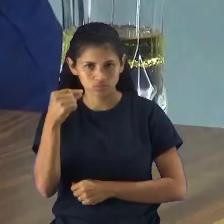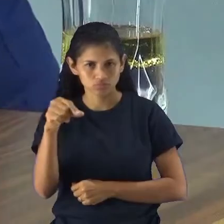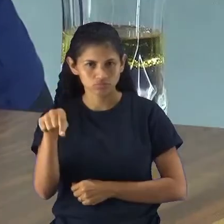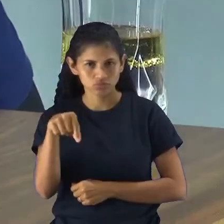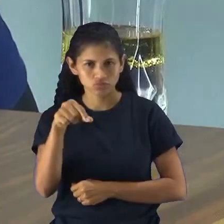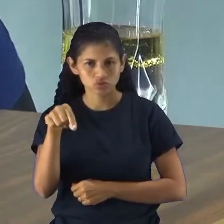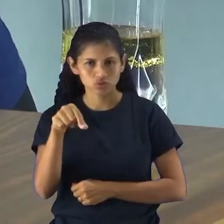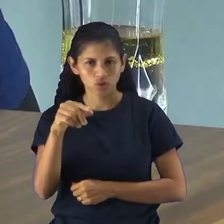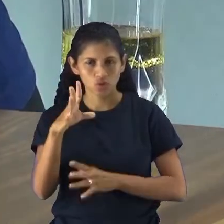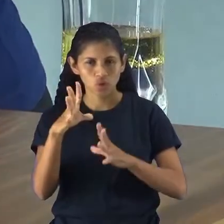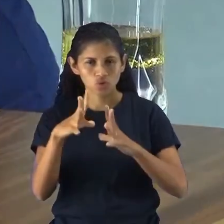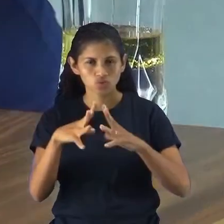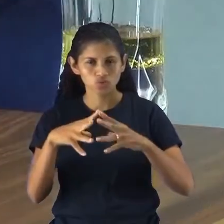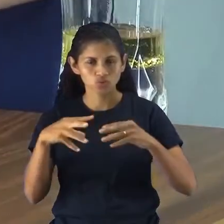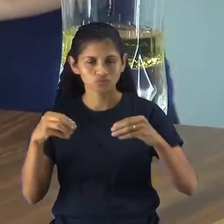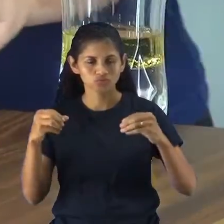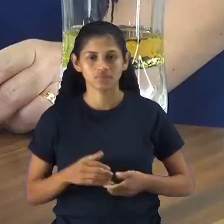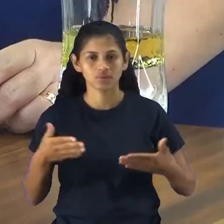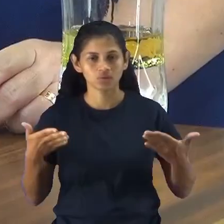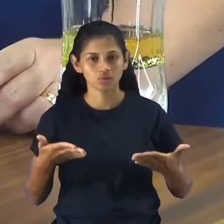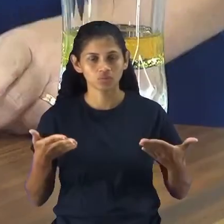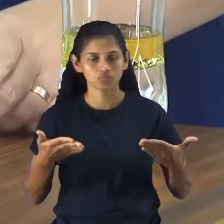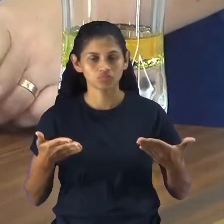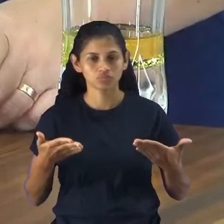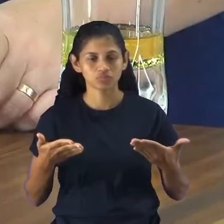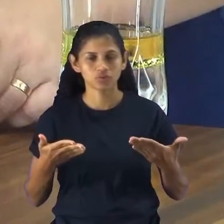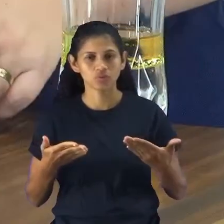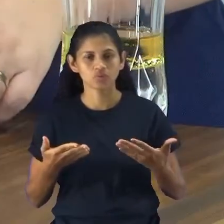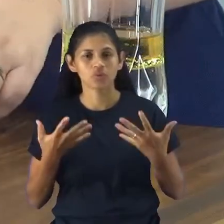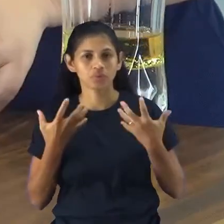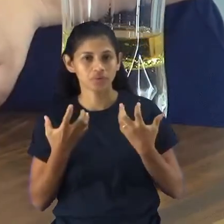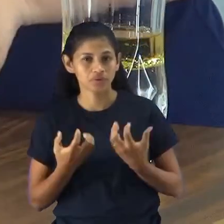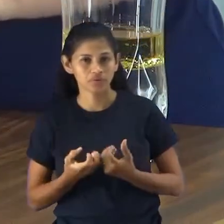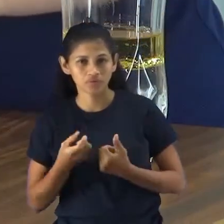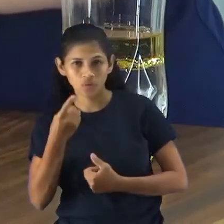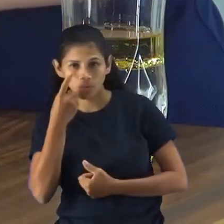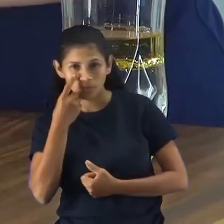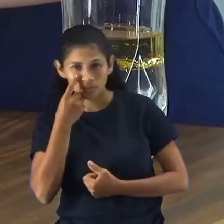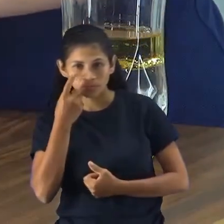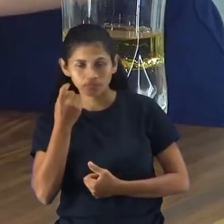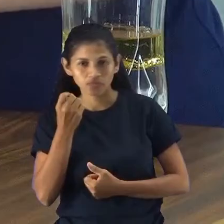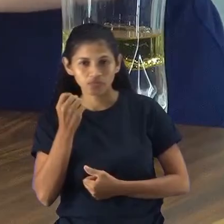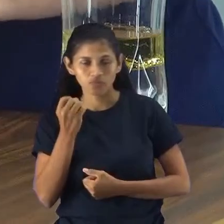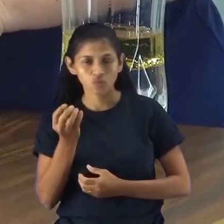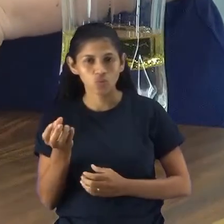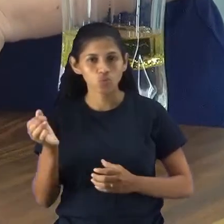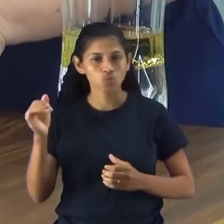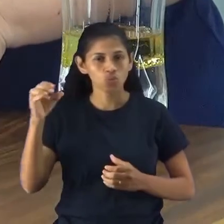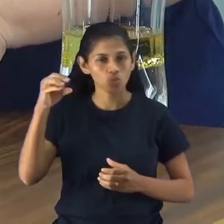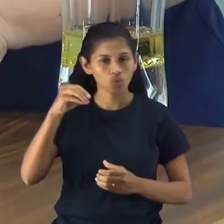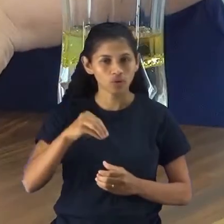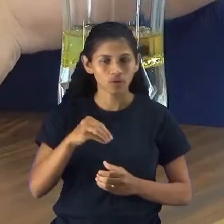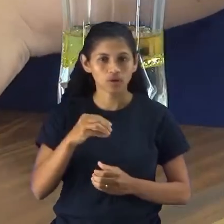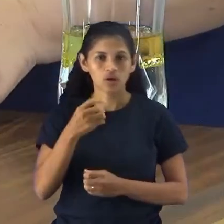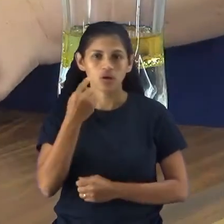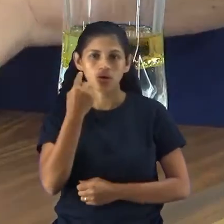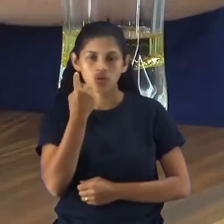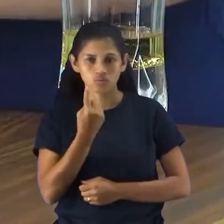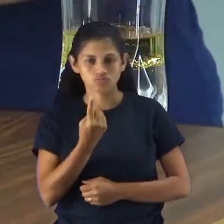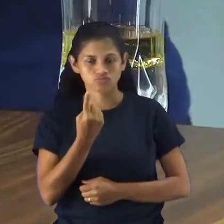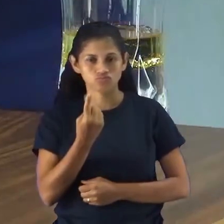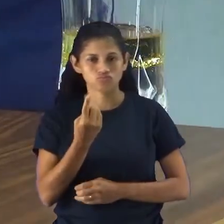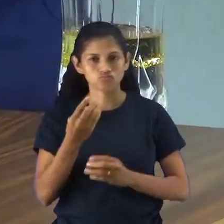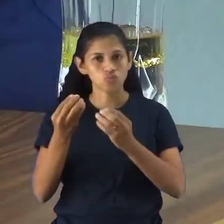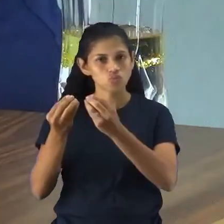Ele volta praticamente à cor normal. Agora eu quero que vocês observem que eu vou colocar um ovo em cada